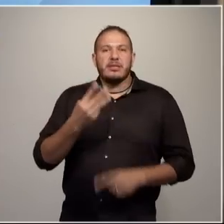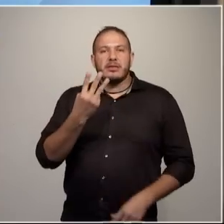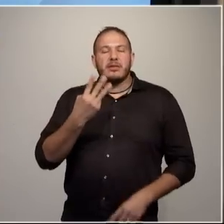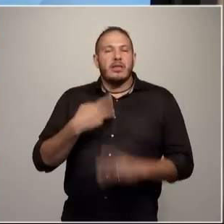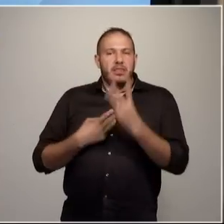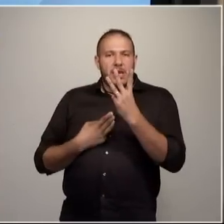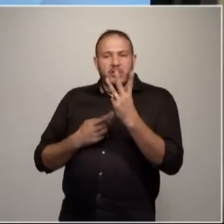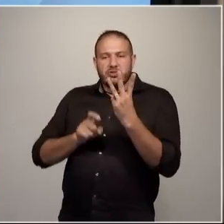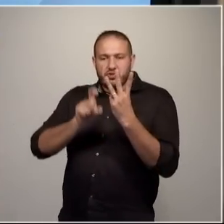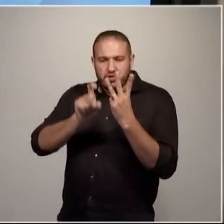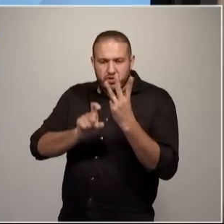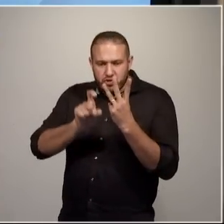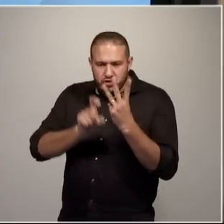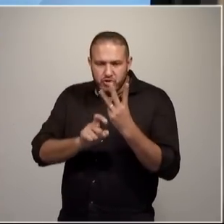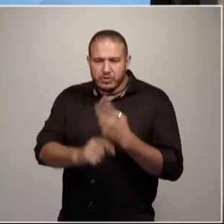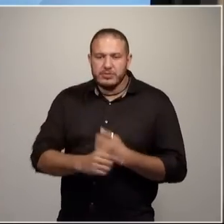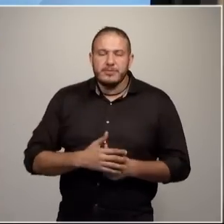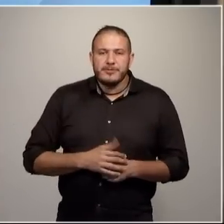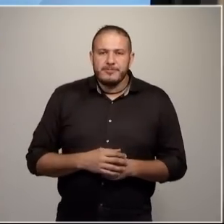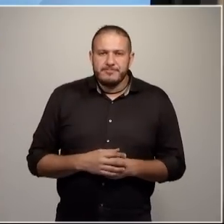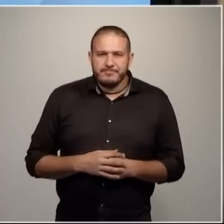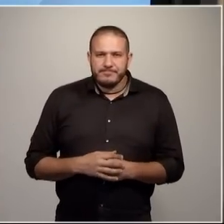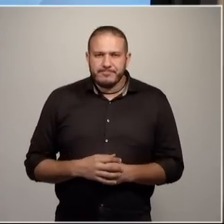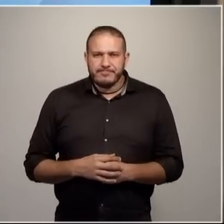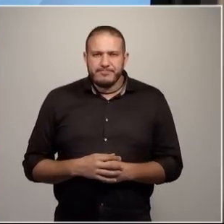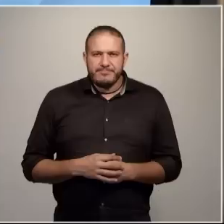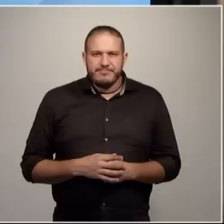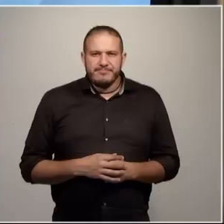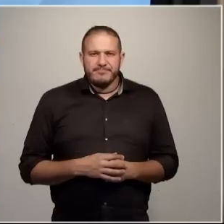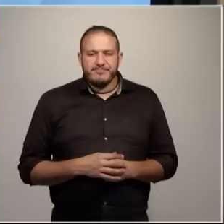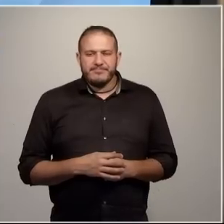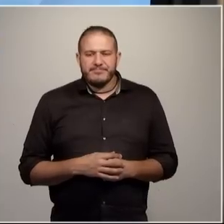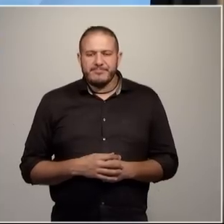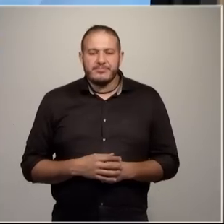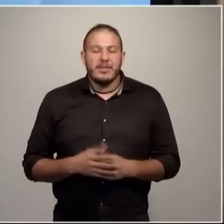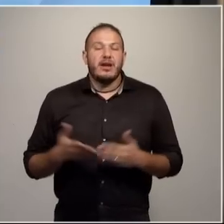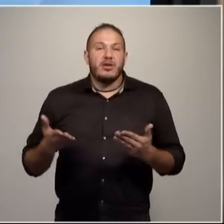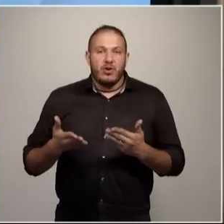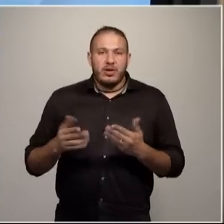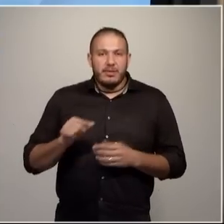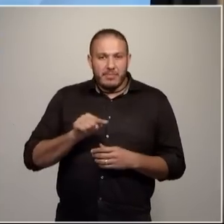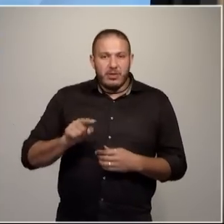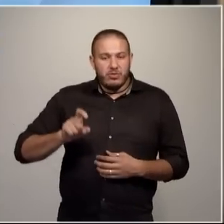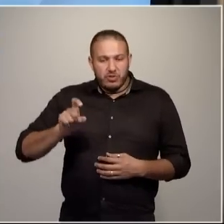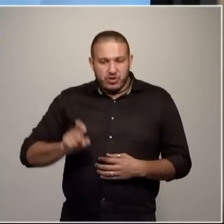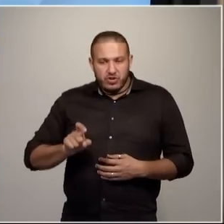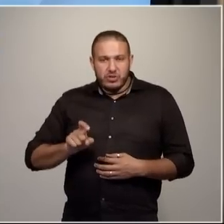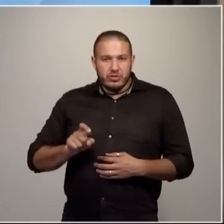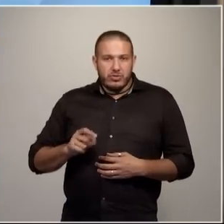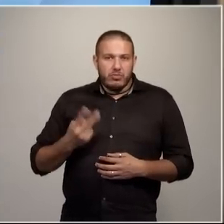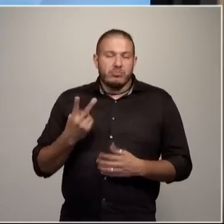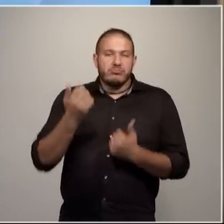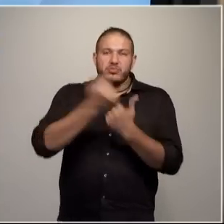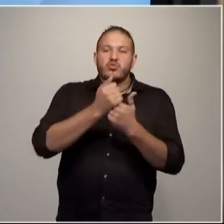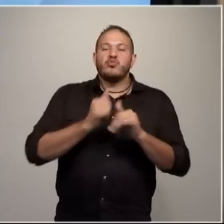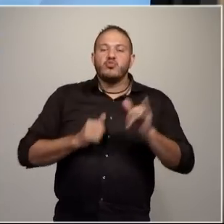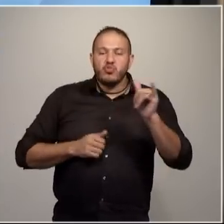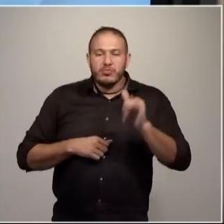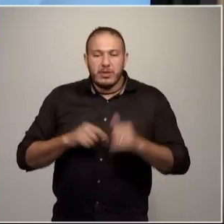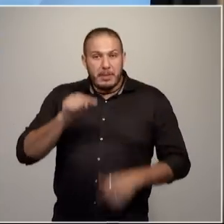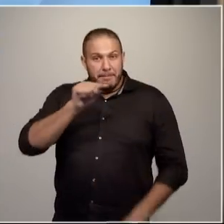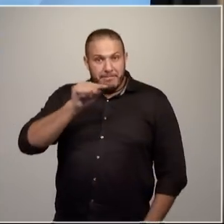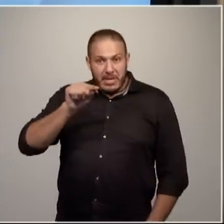3x, aqui põe esse x, fica 3x, agora menos x2 no lugar do y,